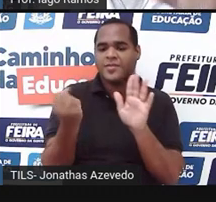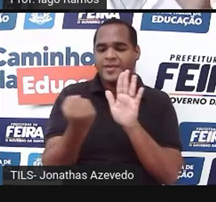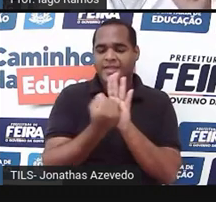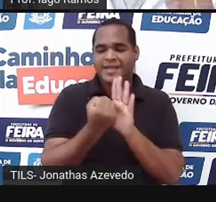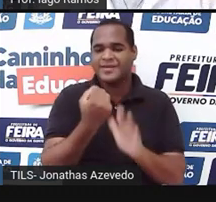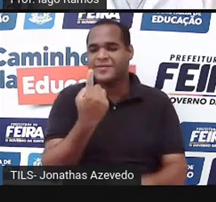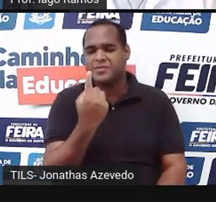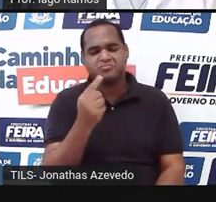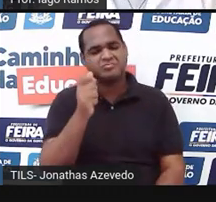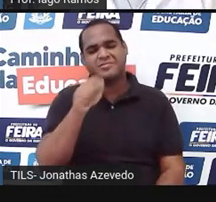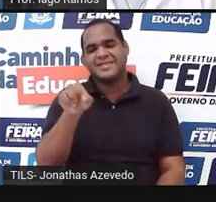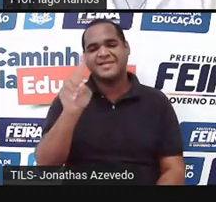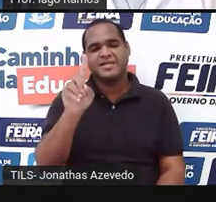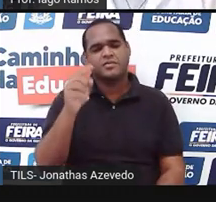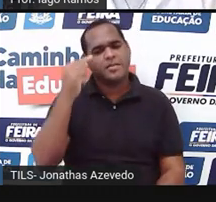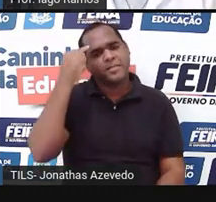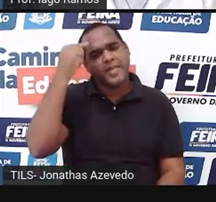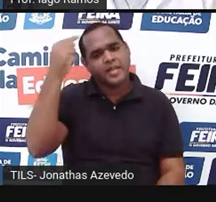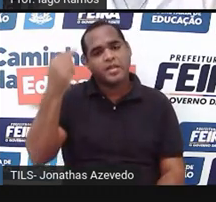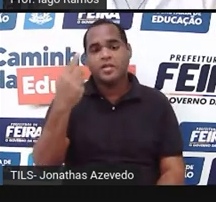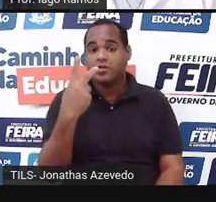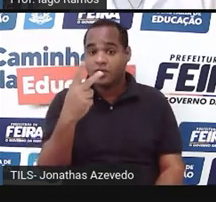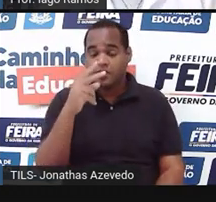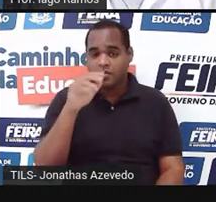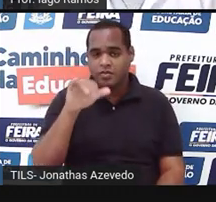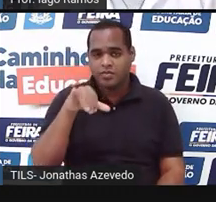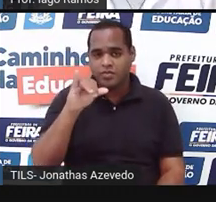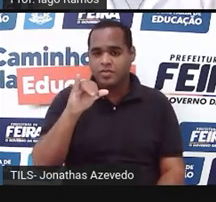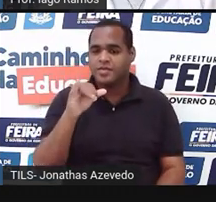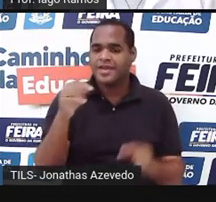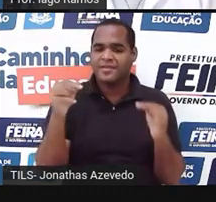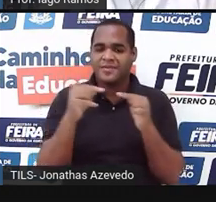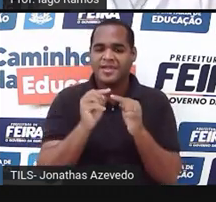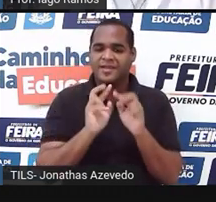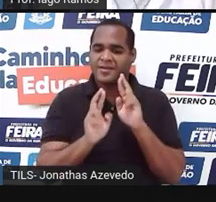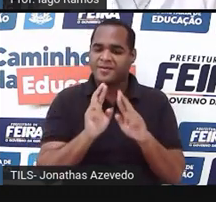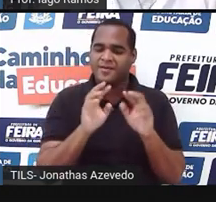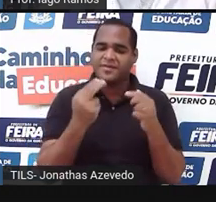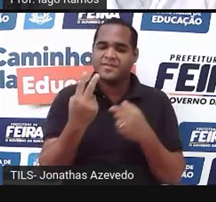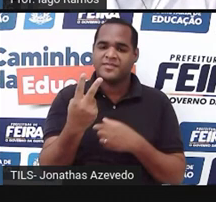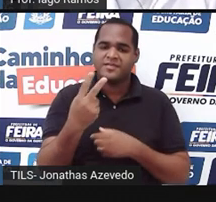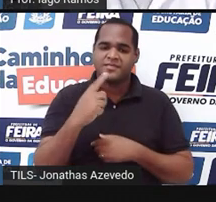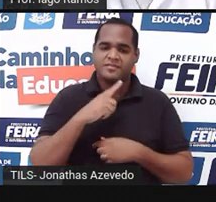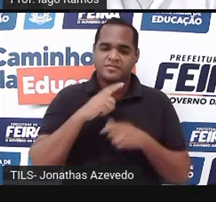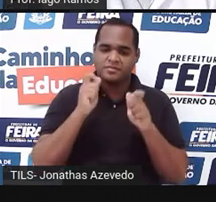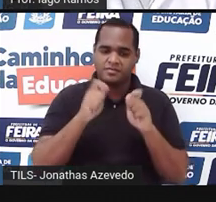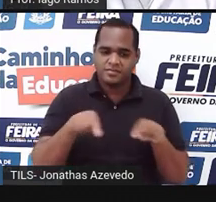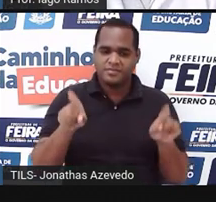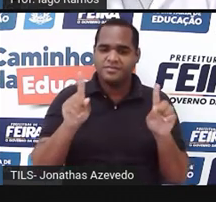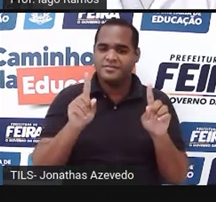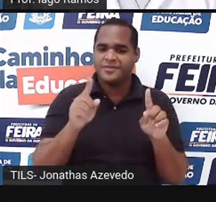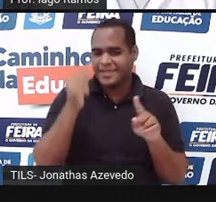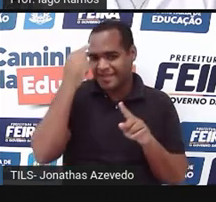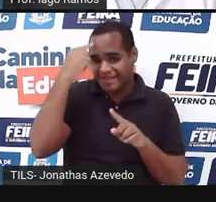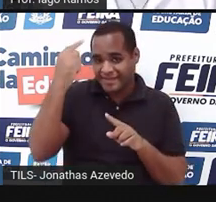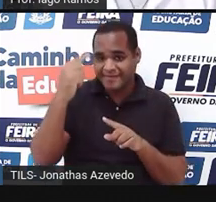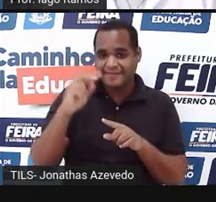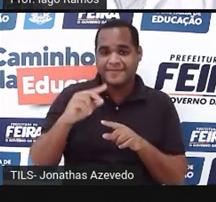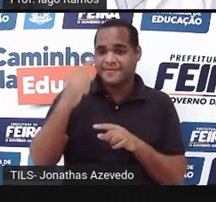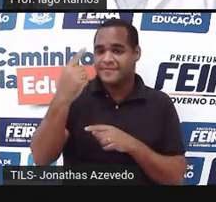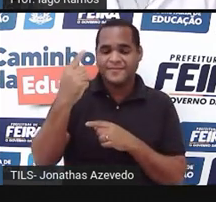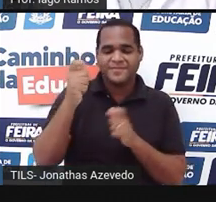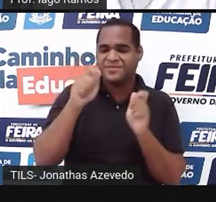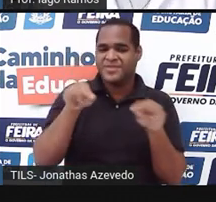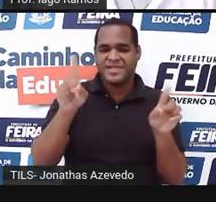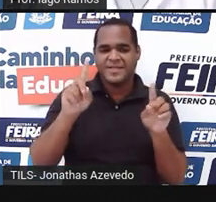Porque pensa comigo 2 elevado a 1 = 2 então a gente não precisa colocar como expoente o